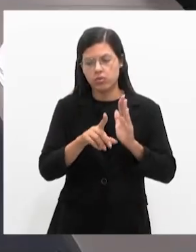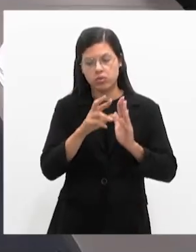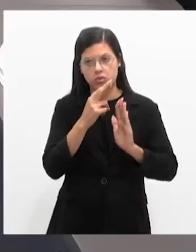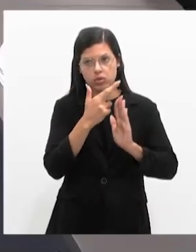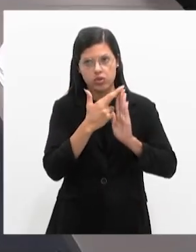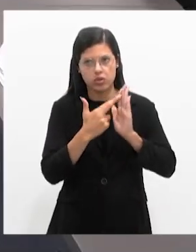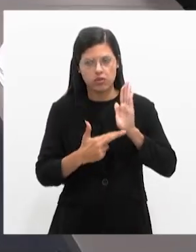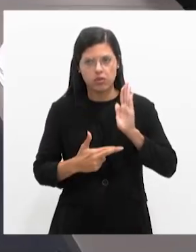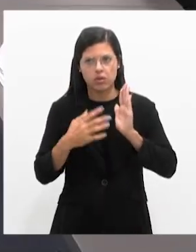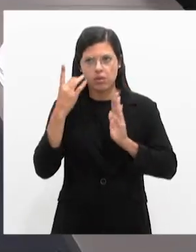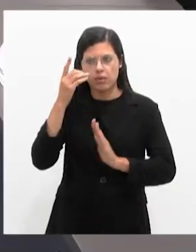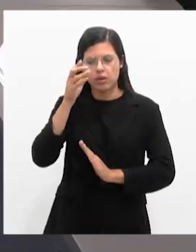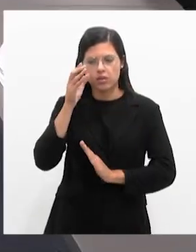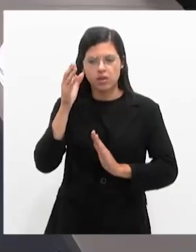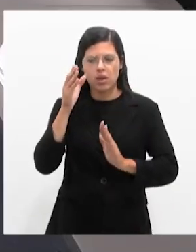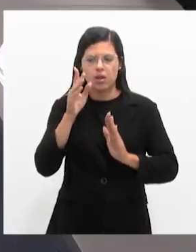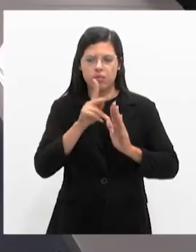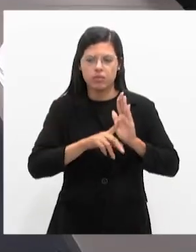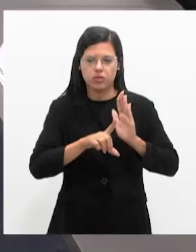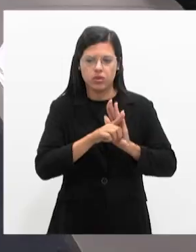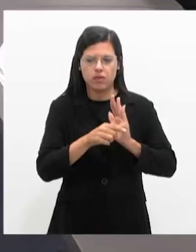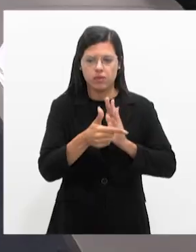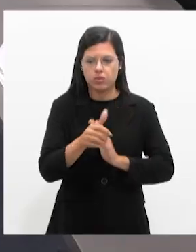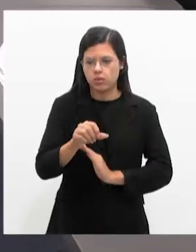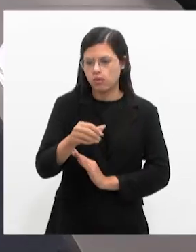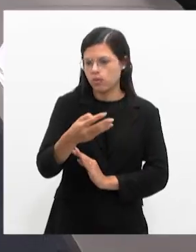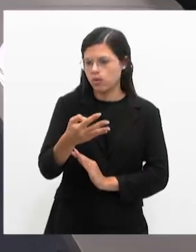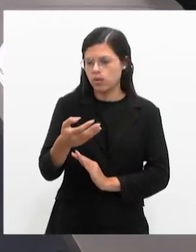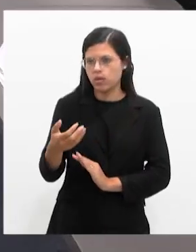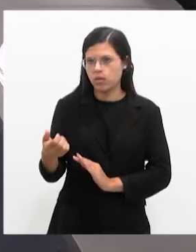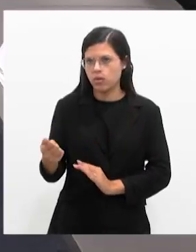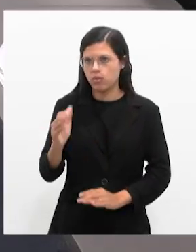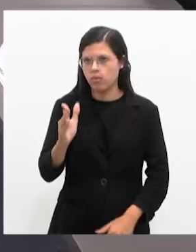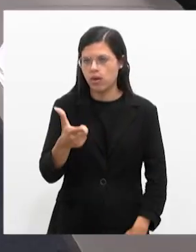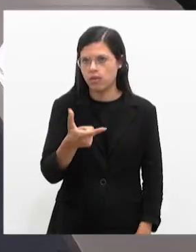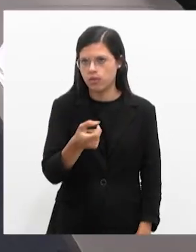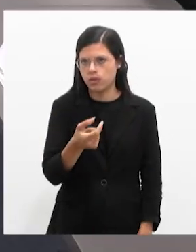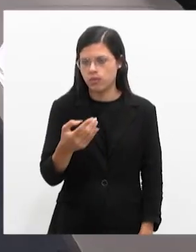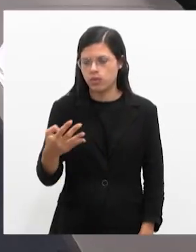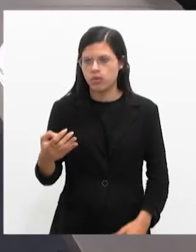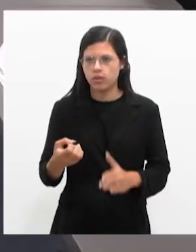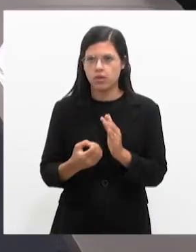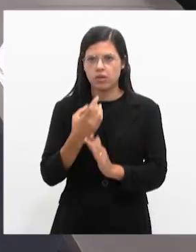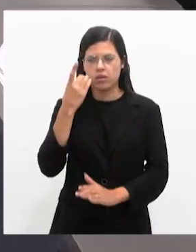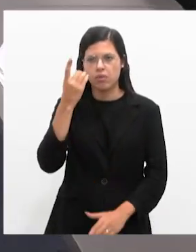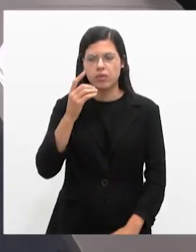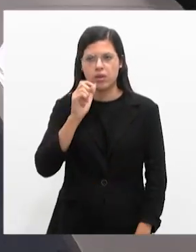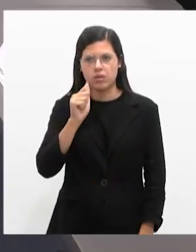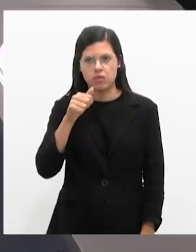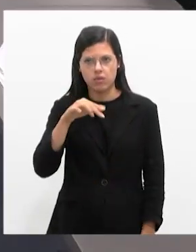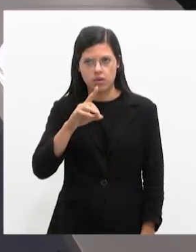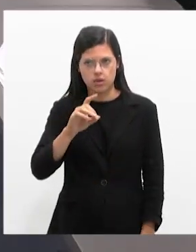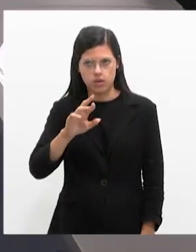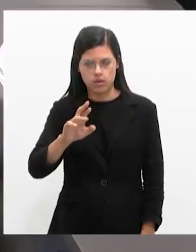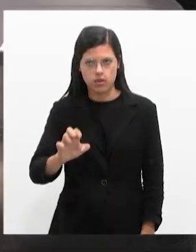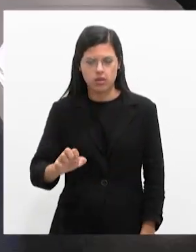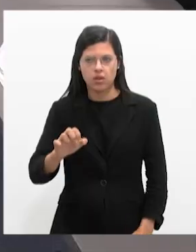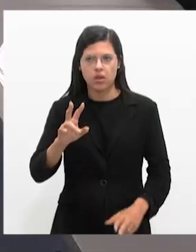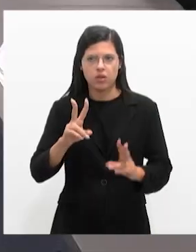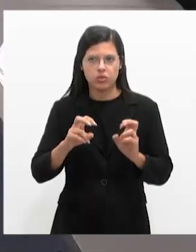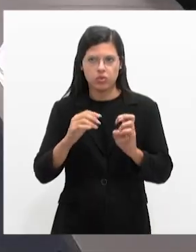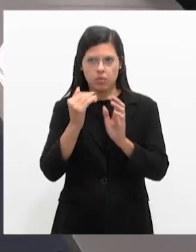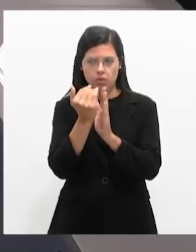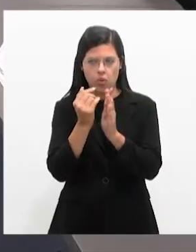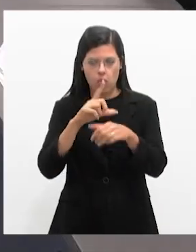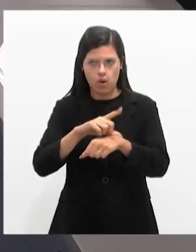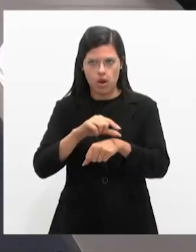da deputada Célia Jordão, projeto de lei 2941 de 24, de autoria do deputado Andrezinho Siciliano, que estabelece a ampliação de horário de funcionamento